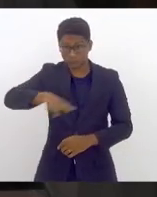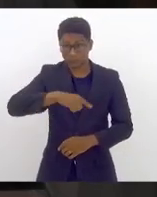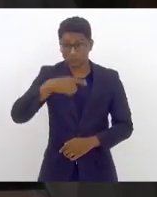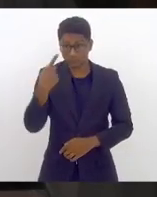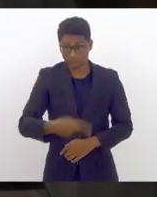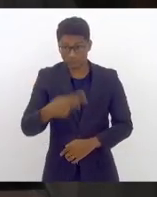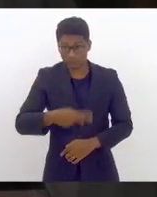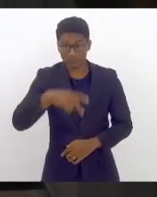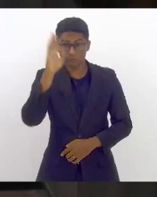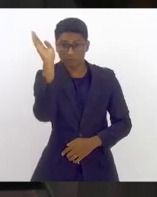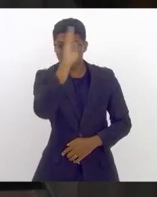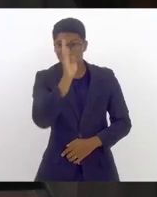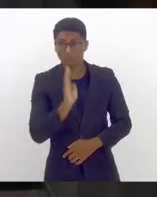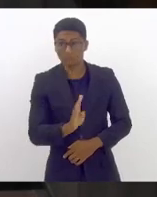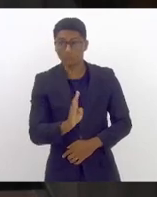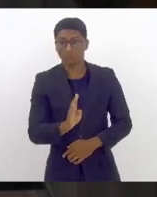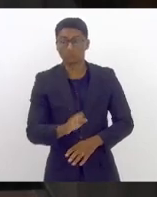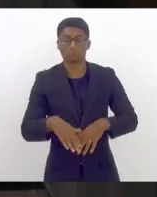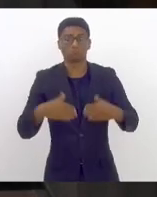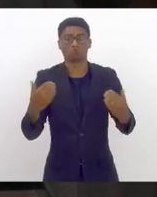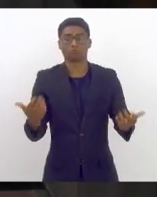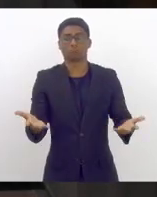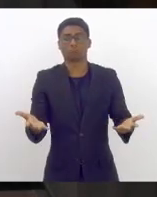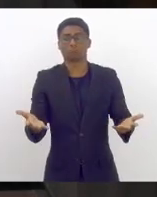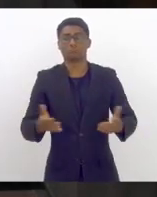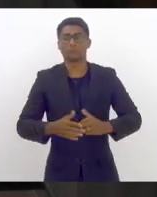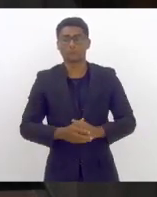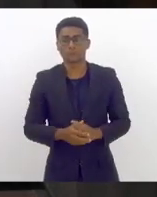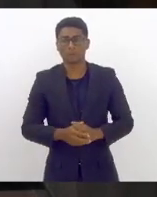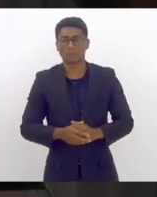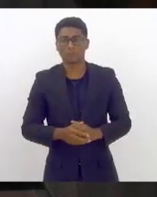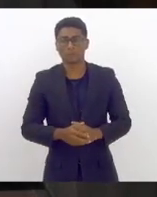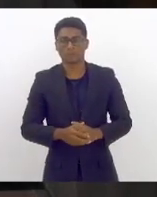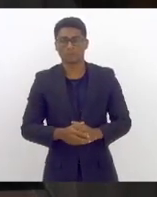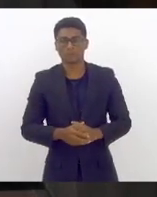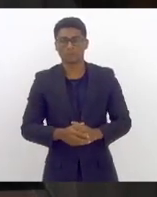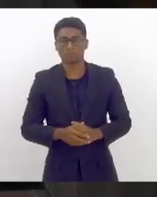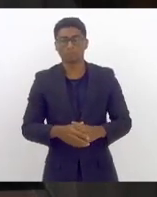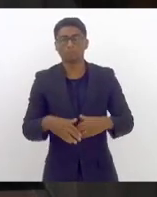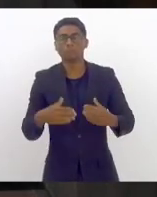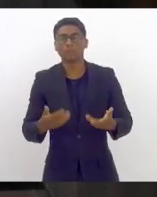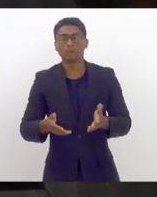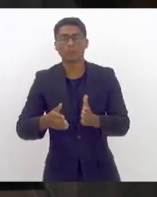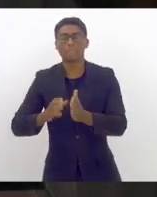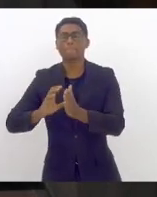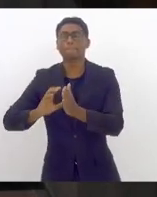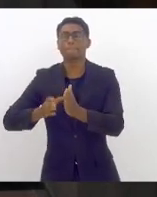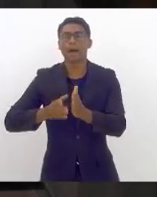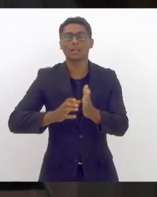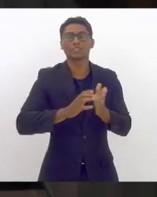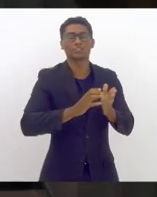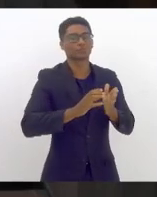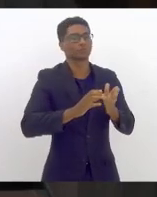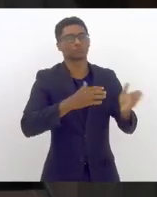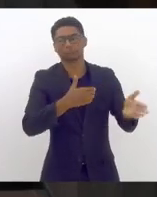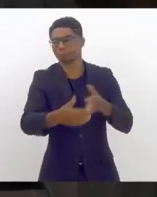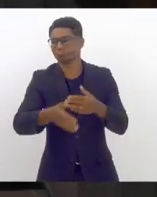brasileira, independente do número de partido que nós